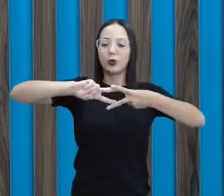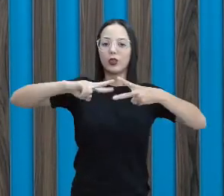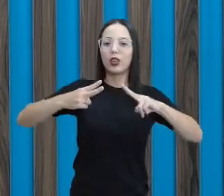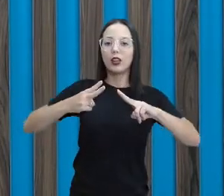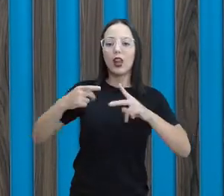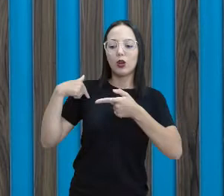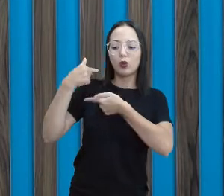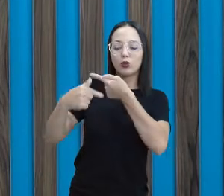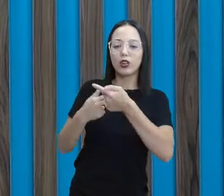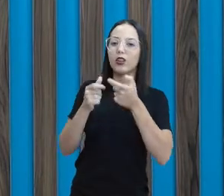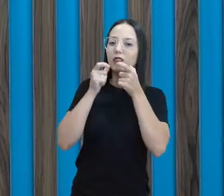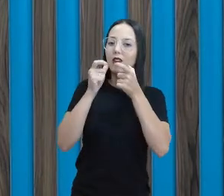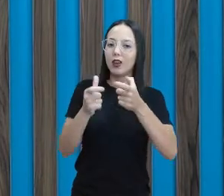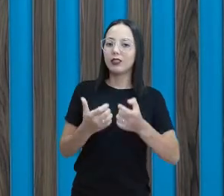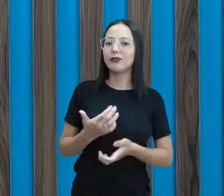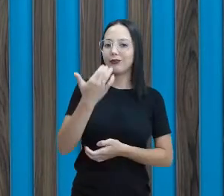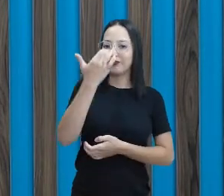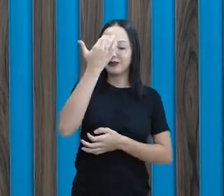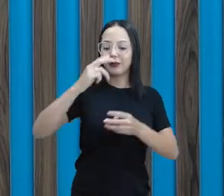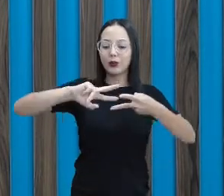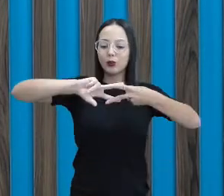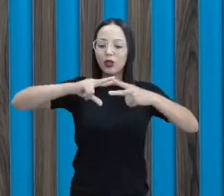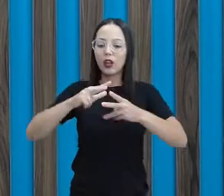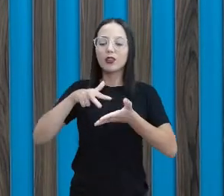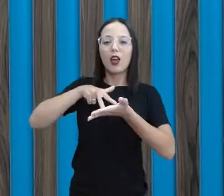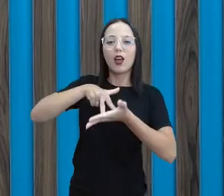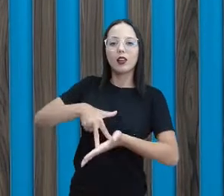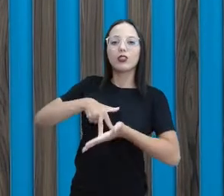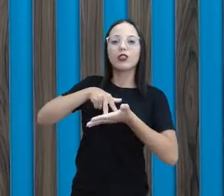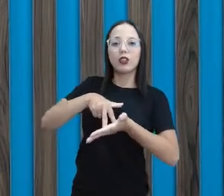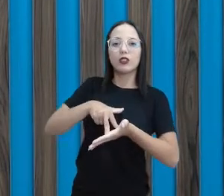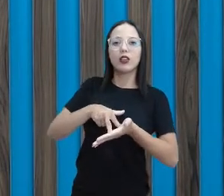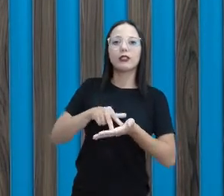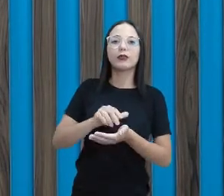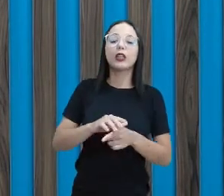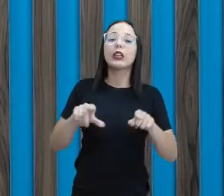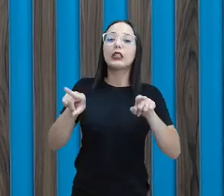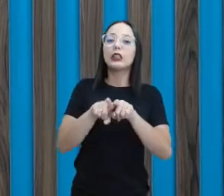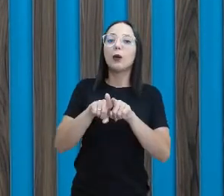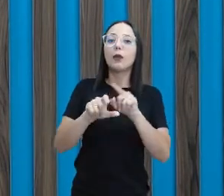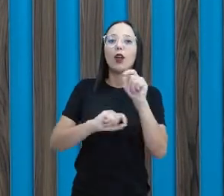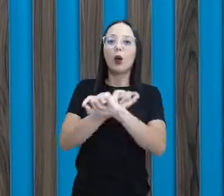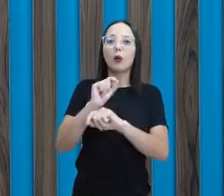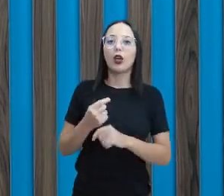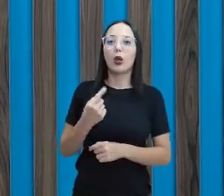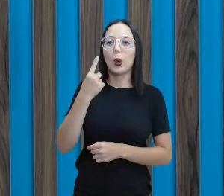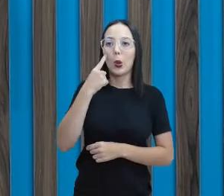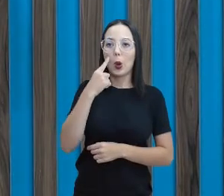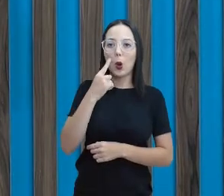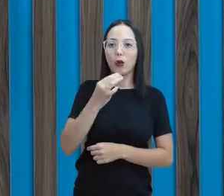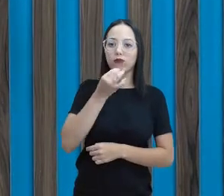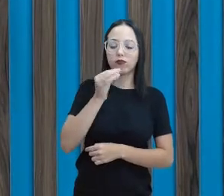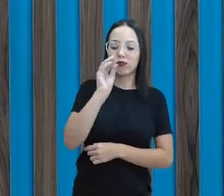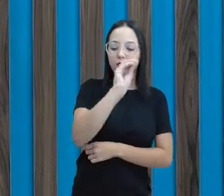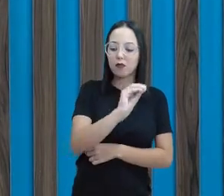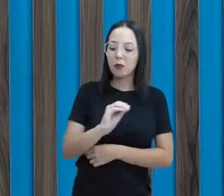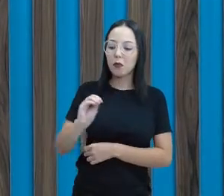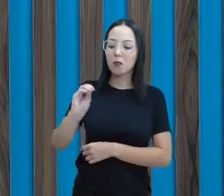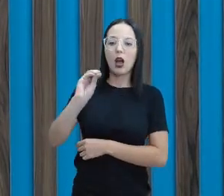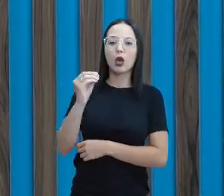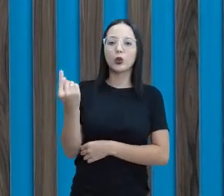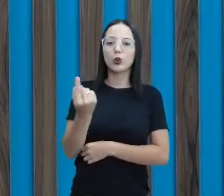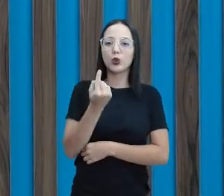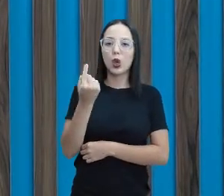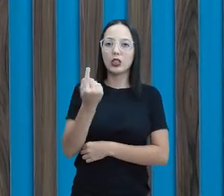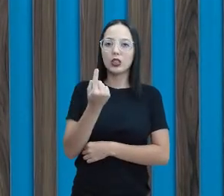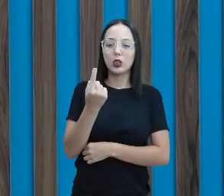gene de interesse, esse gene de resistência à seca. E esse gene ele vai ser isolado, né,